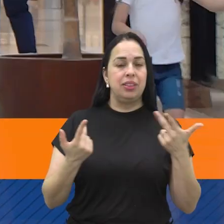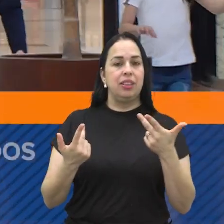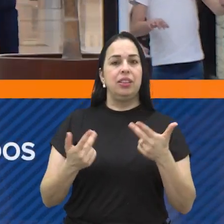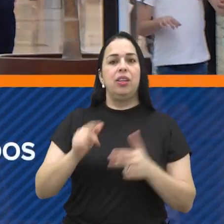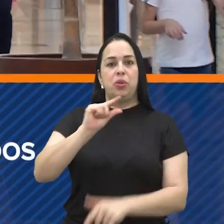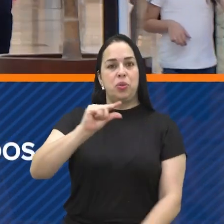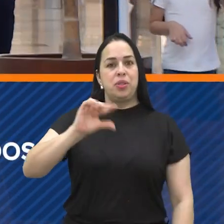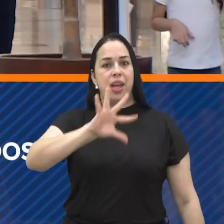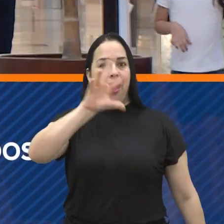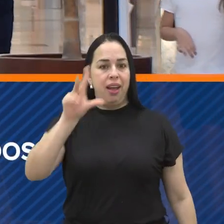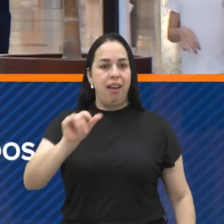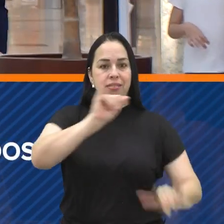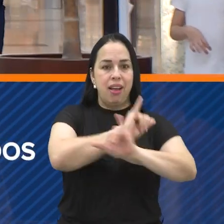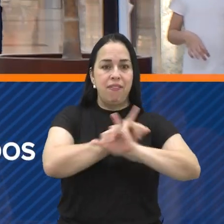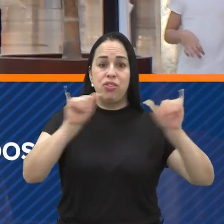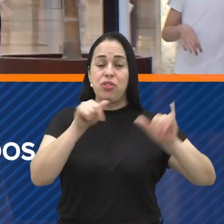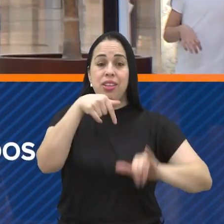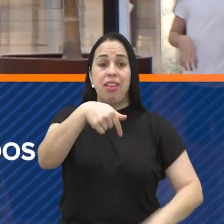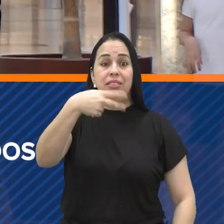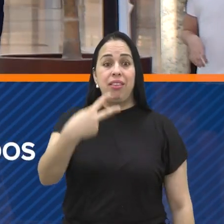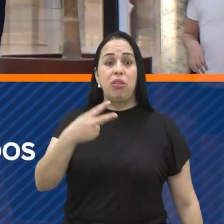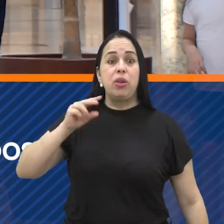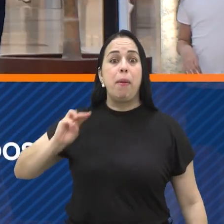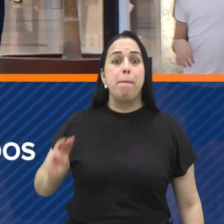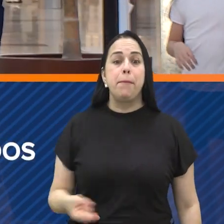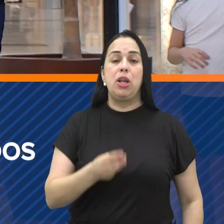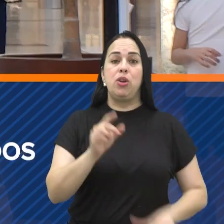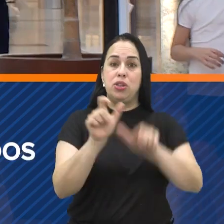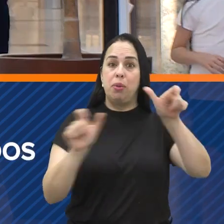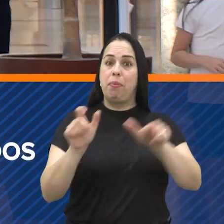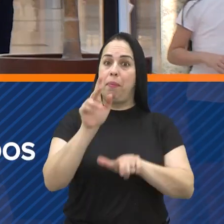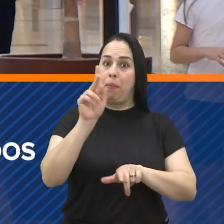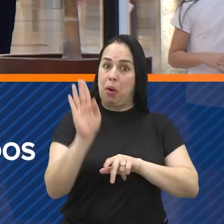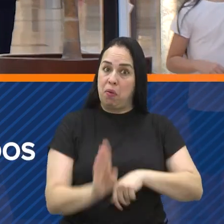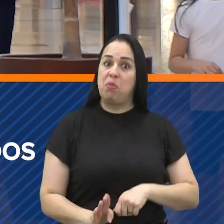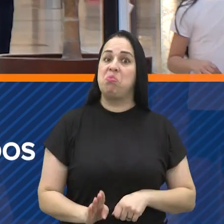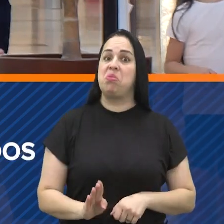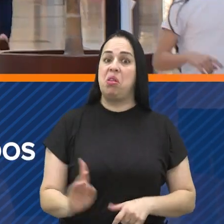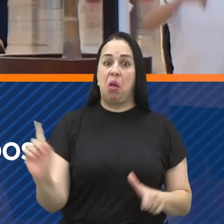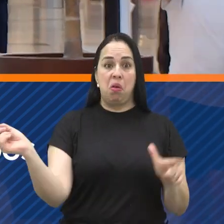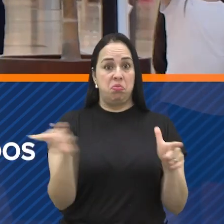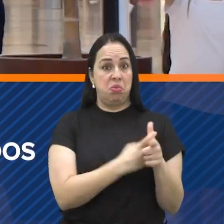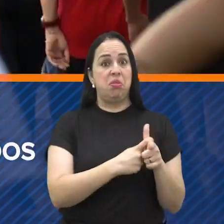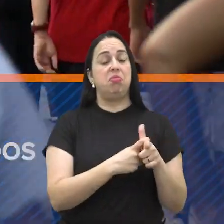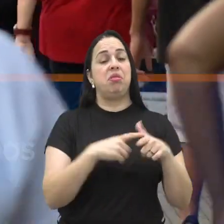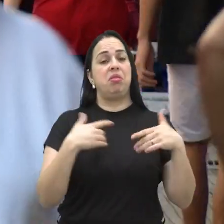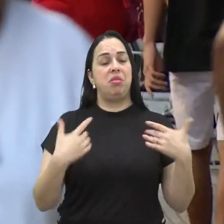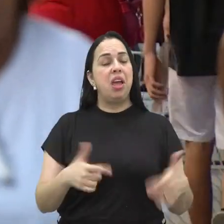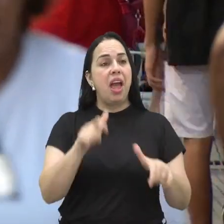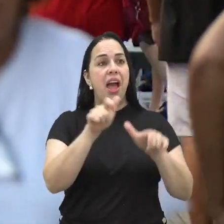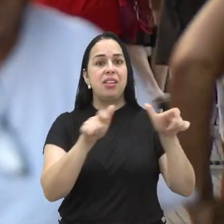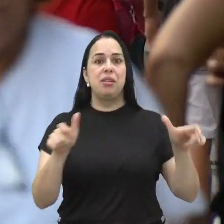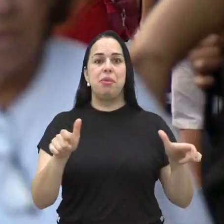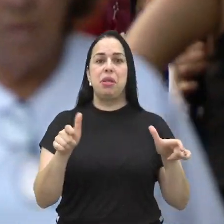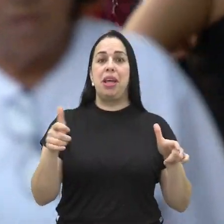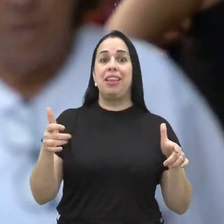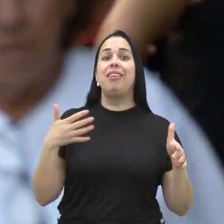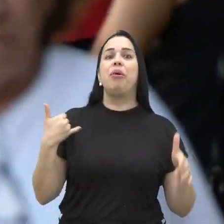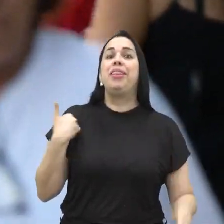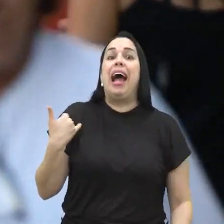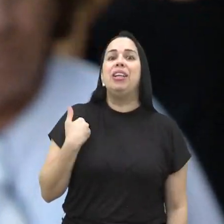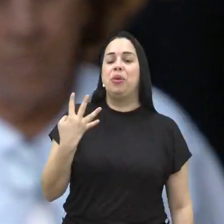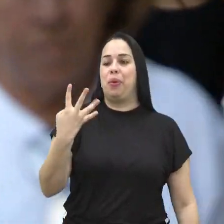pessoas. Segundo o Serasa, mais de 72 milhões de brasileiros estão endividados. E as pessoas